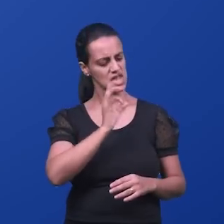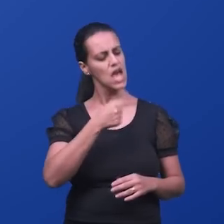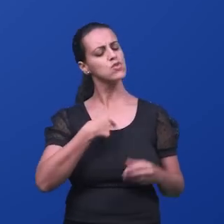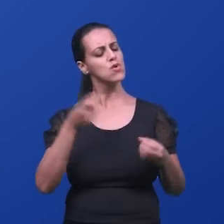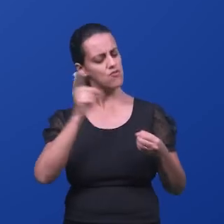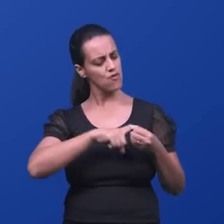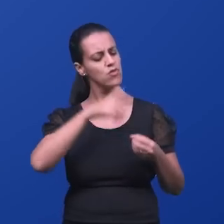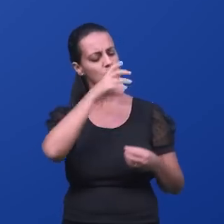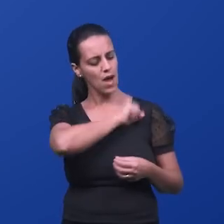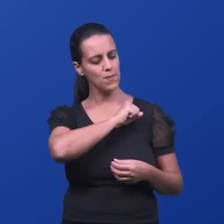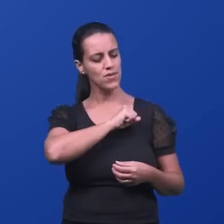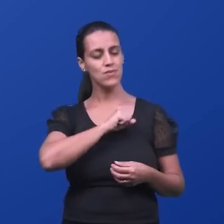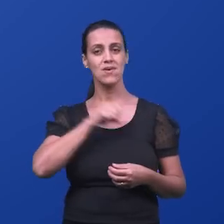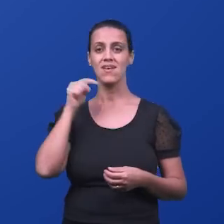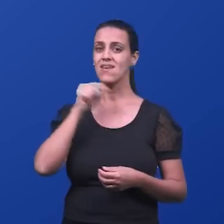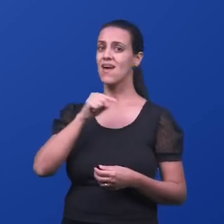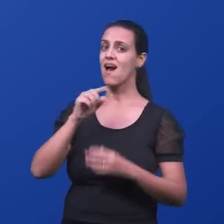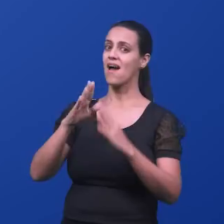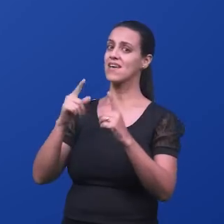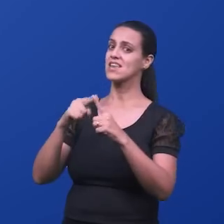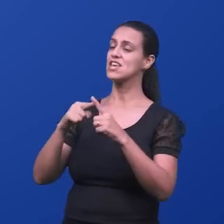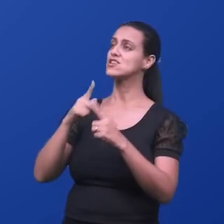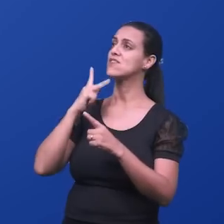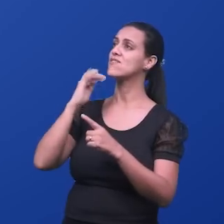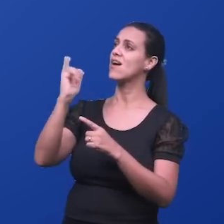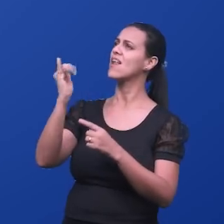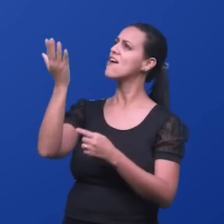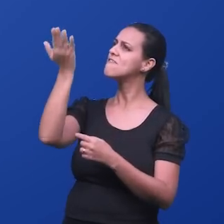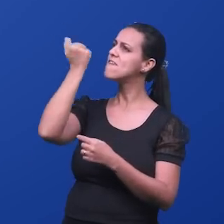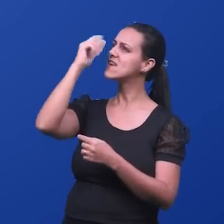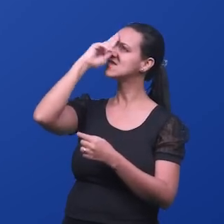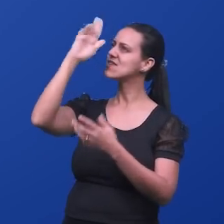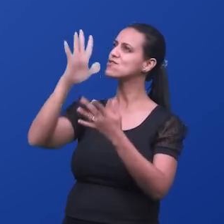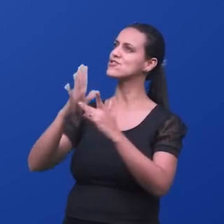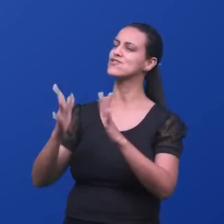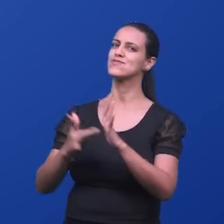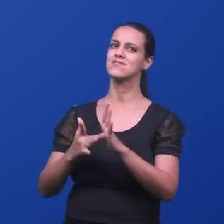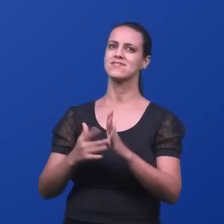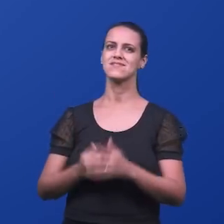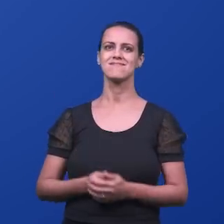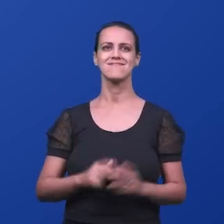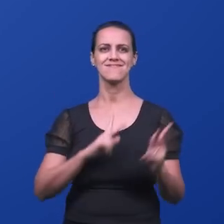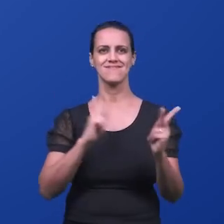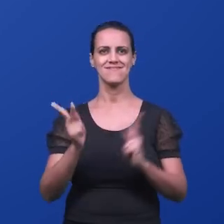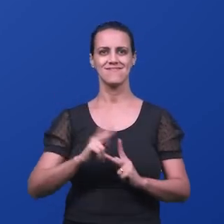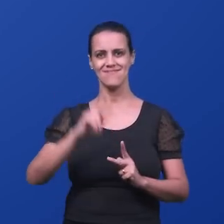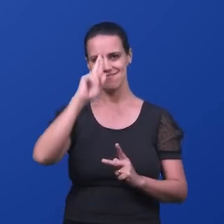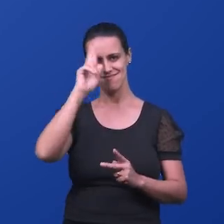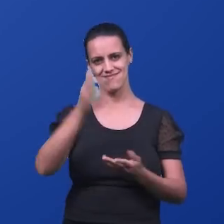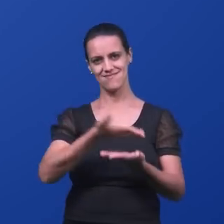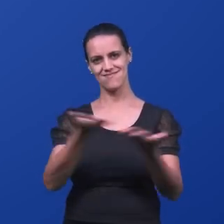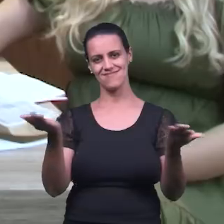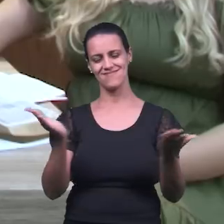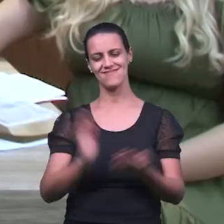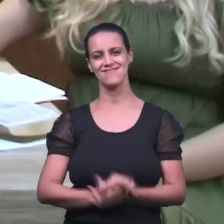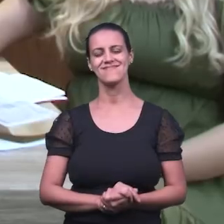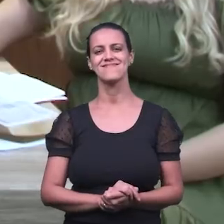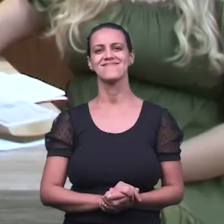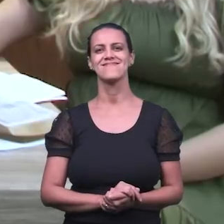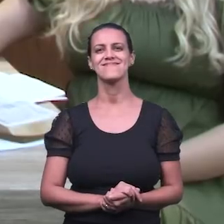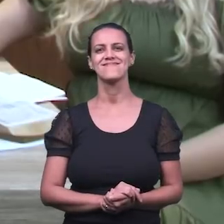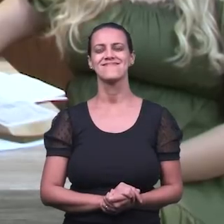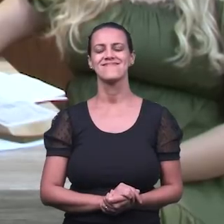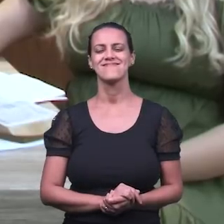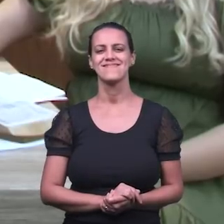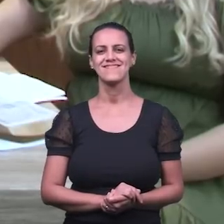certamente cedo venho. E a noiva diz, ora vem, Senhor Jesus. A paz do Senhor, irmãos. Meus